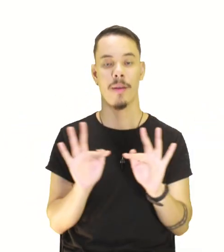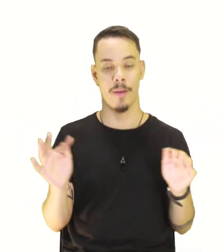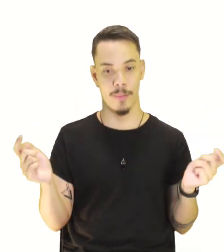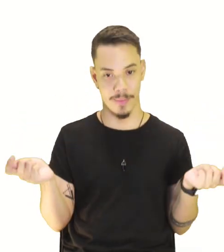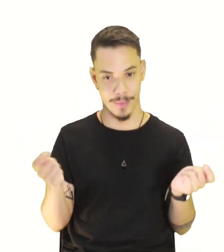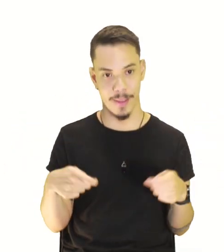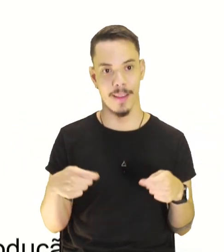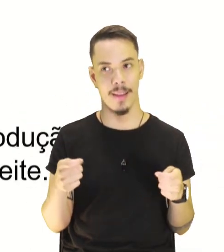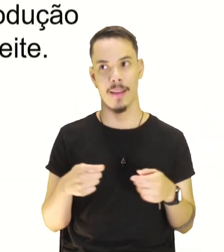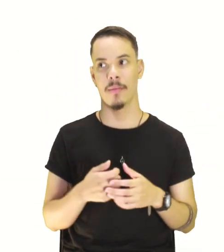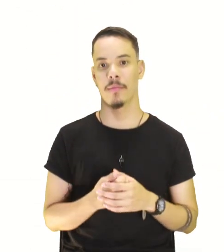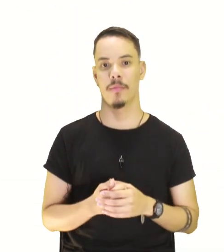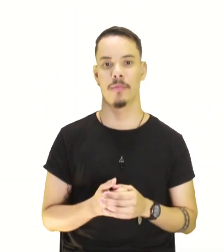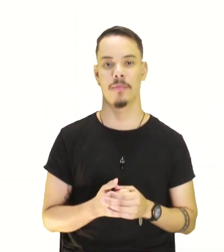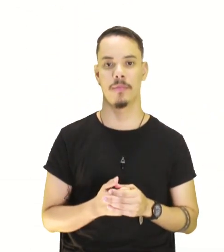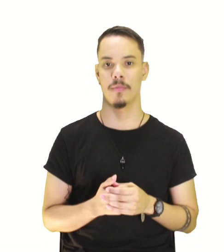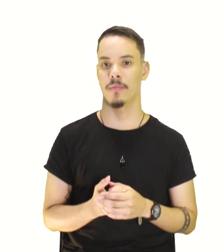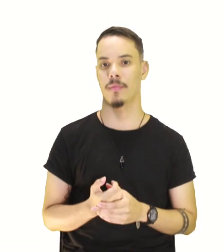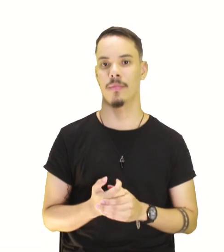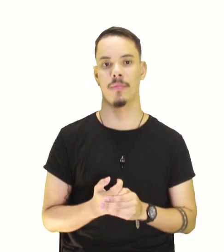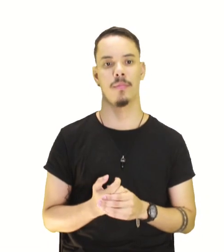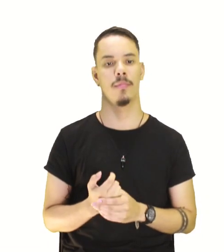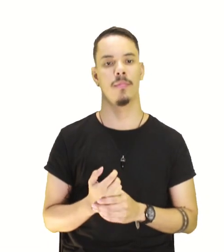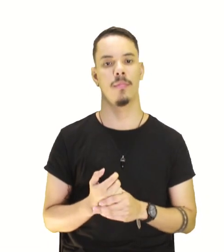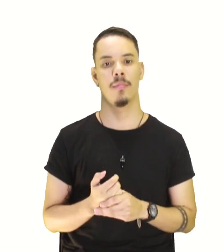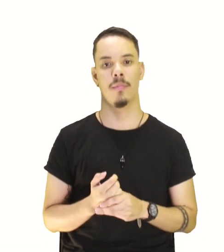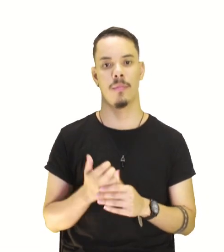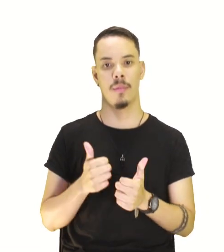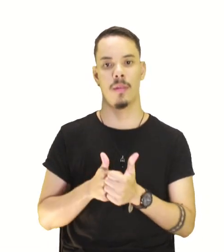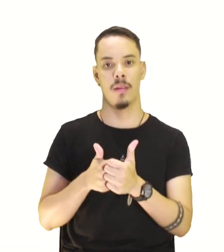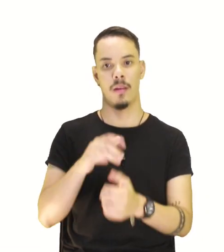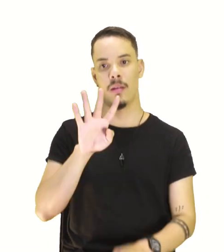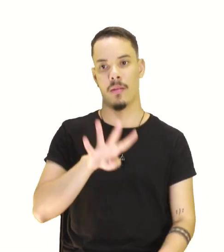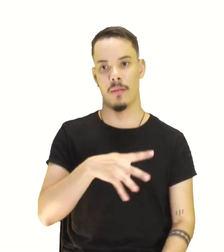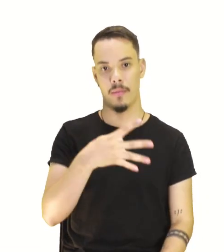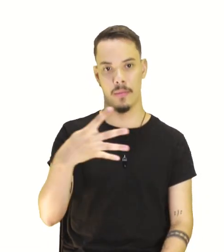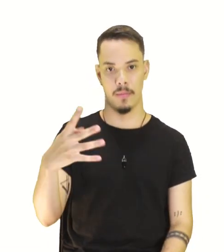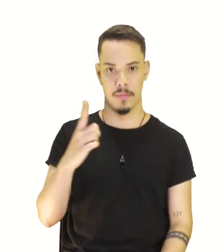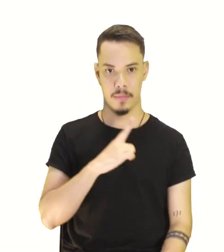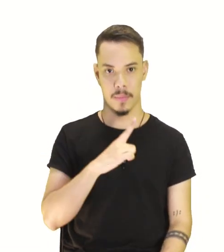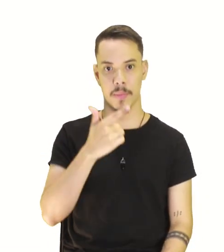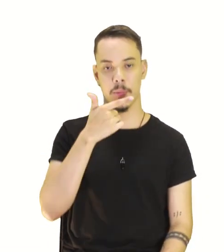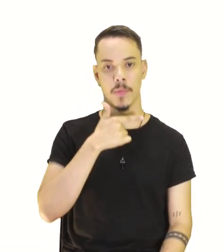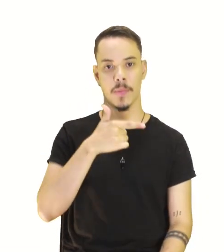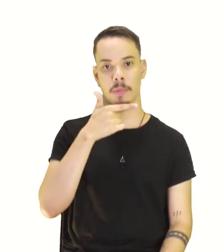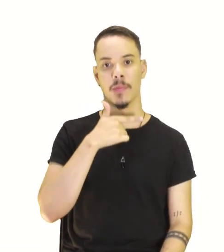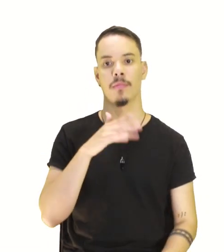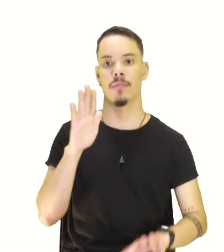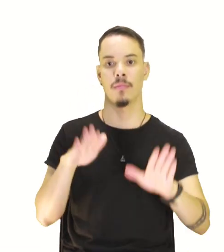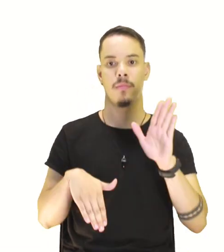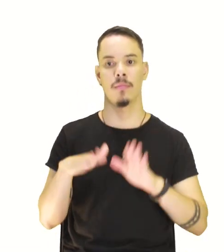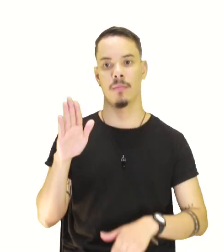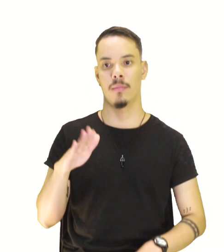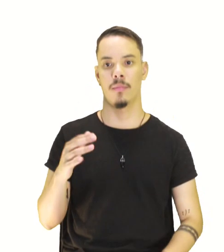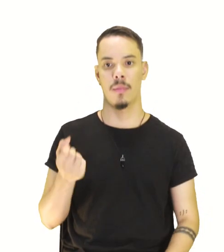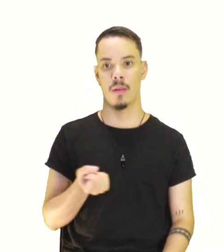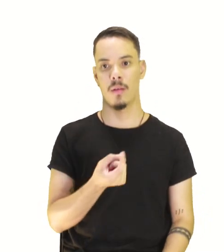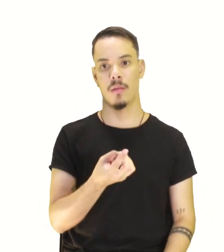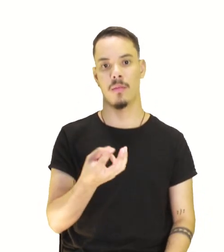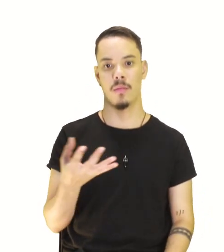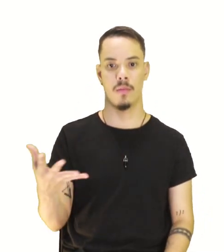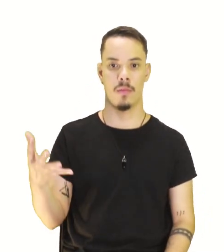montar a tabela, uma função, vamos ver. Bom, de acordo com a tabela, temos que a produção de queijo depende